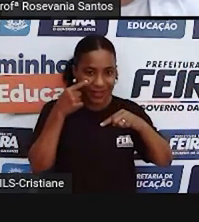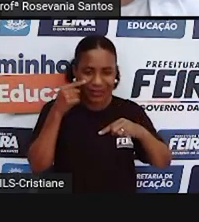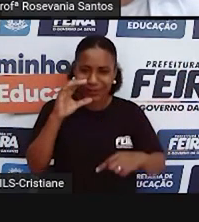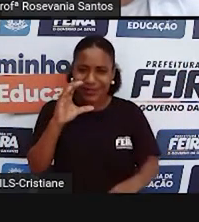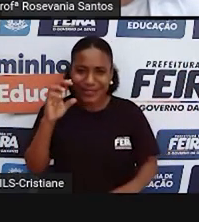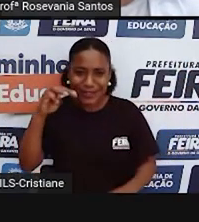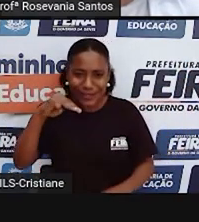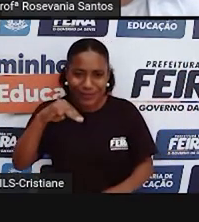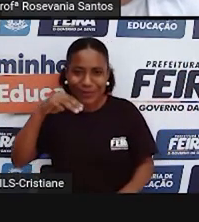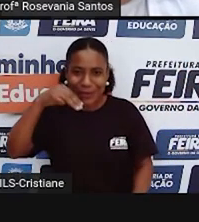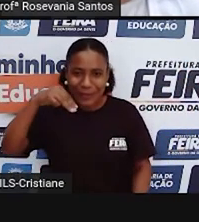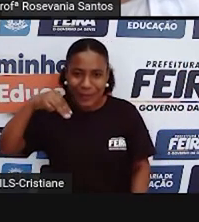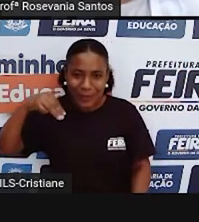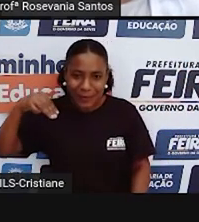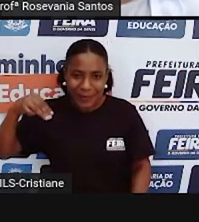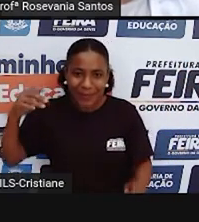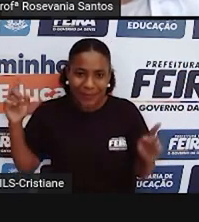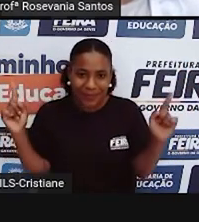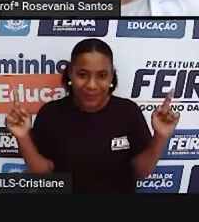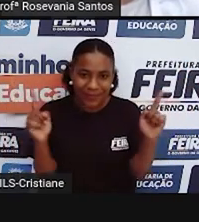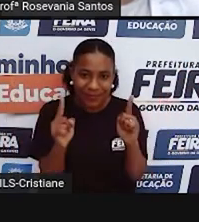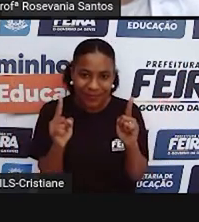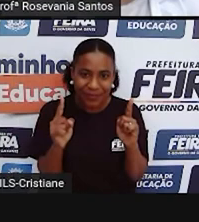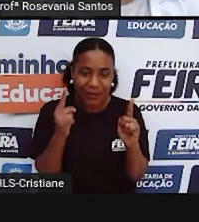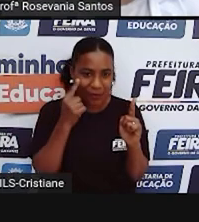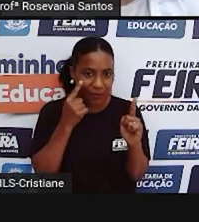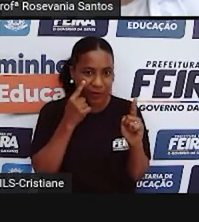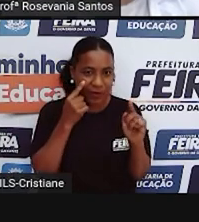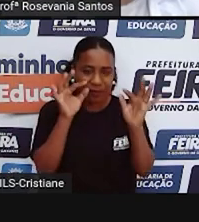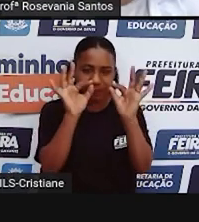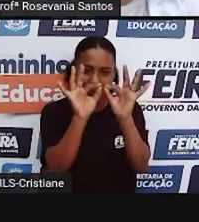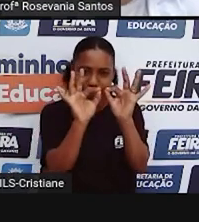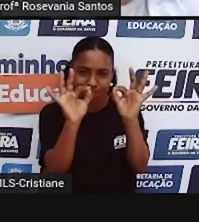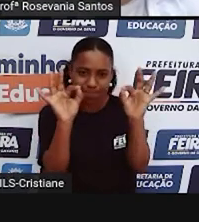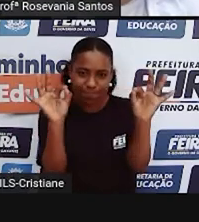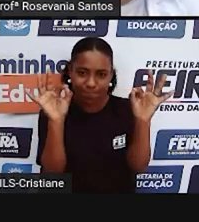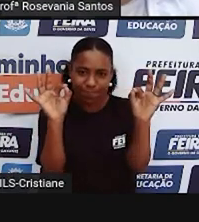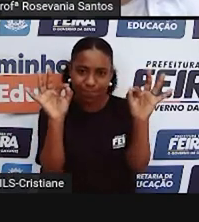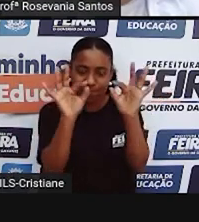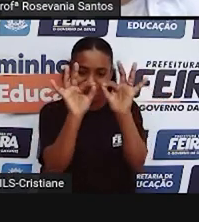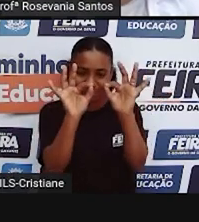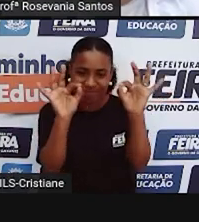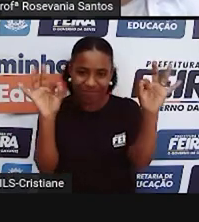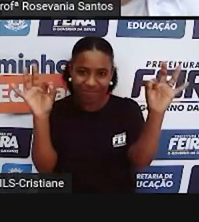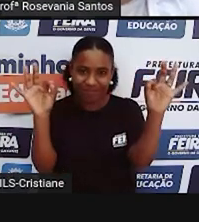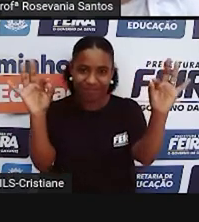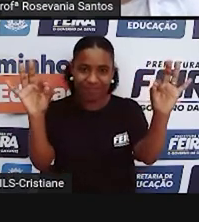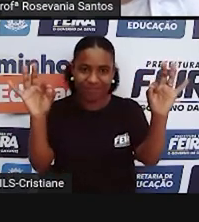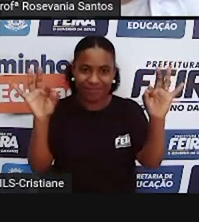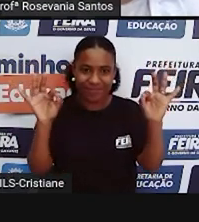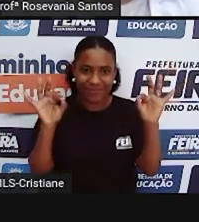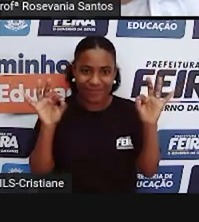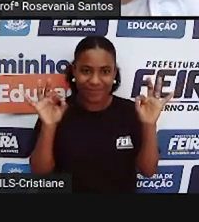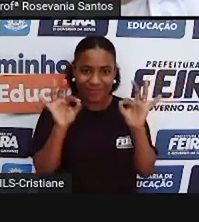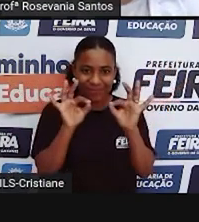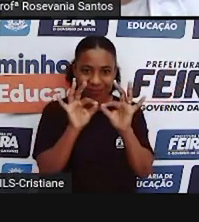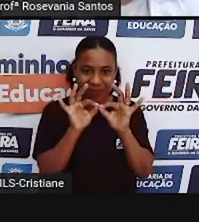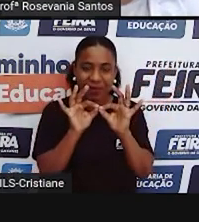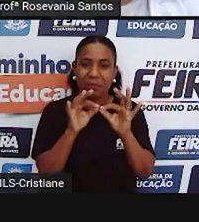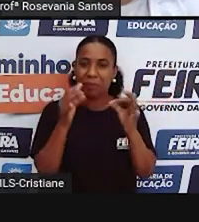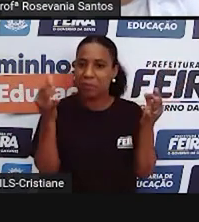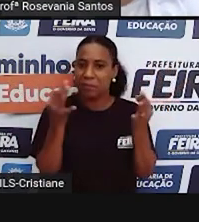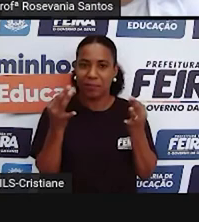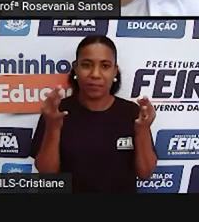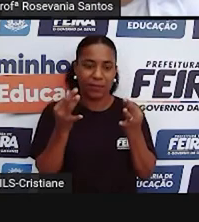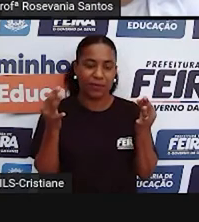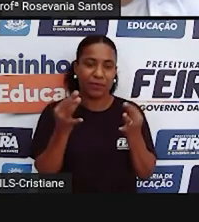o papel para se fazer ela. É um papel específico, tem até papel milimetrado. Esse daqui é de meio